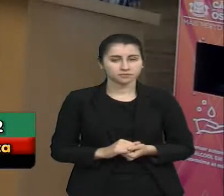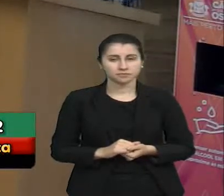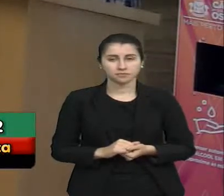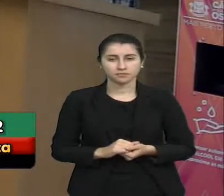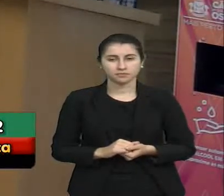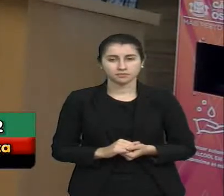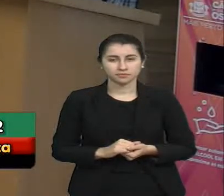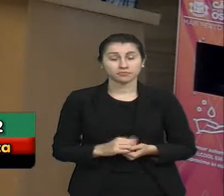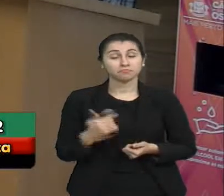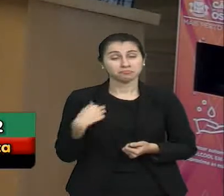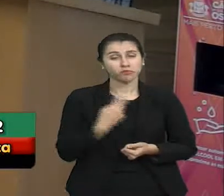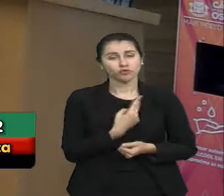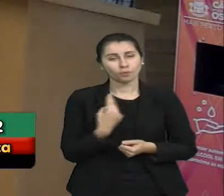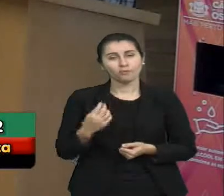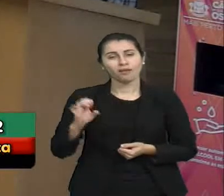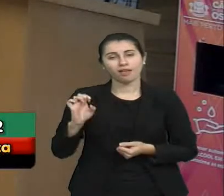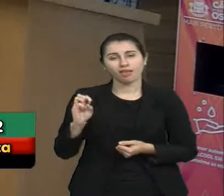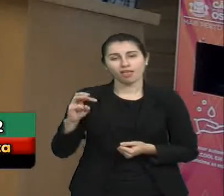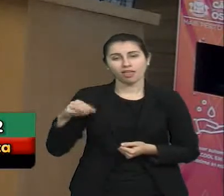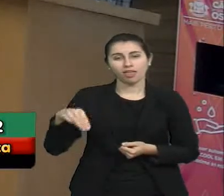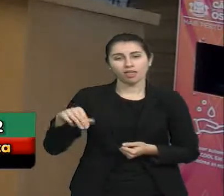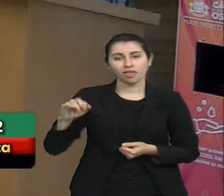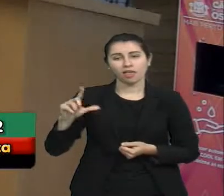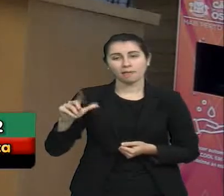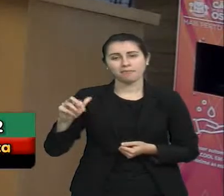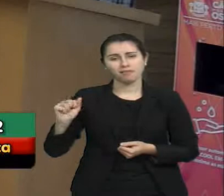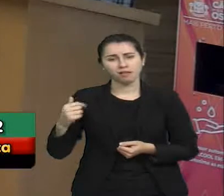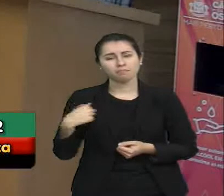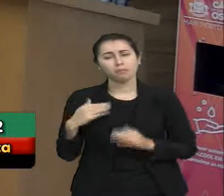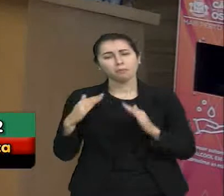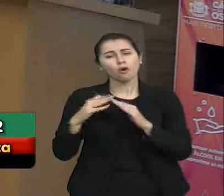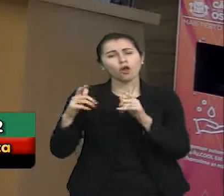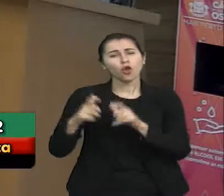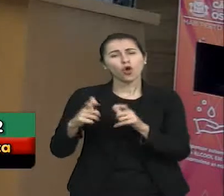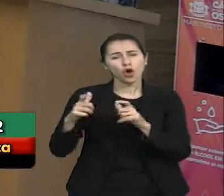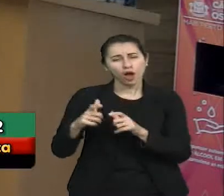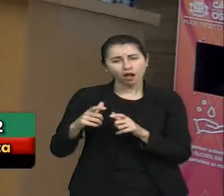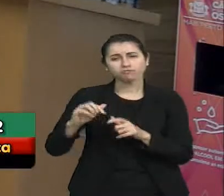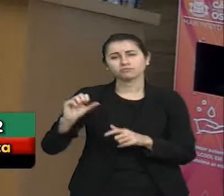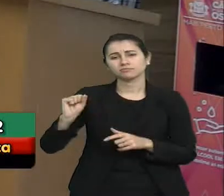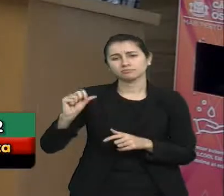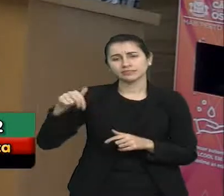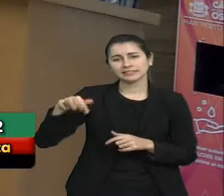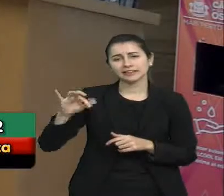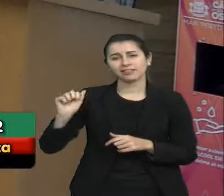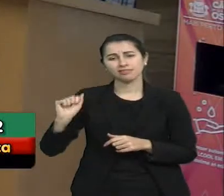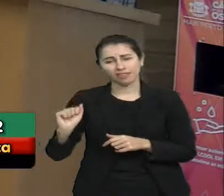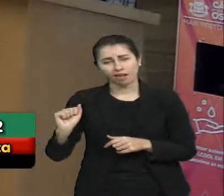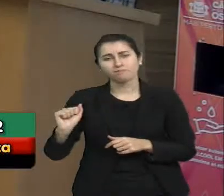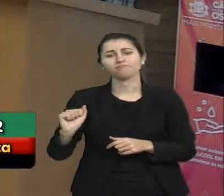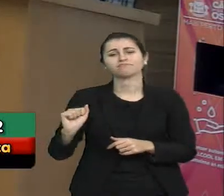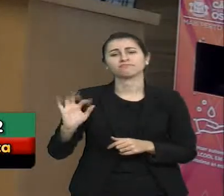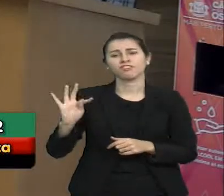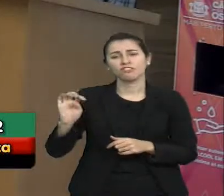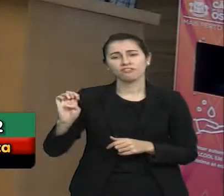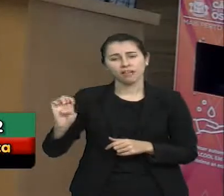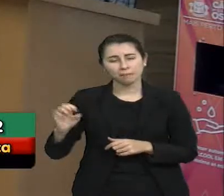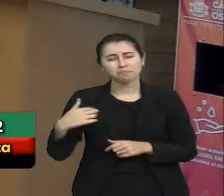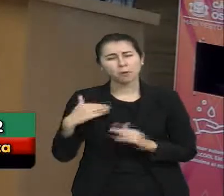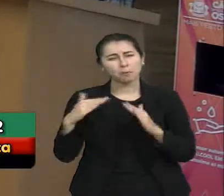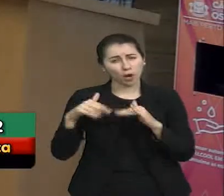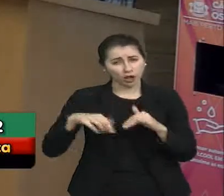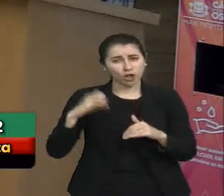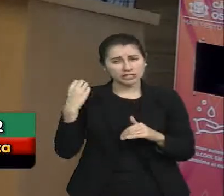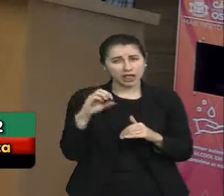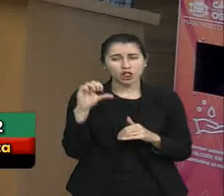Eu sou Emília, eu moro no bairro Santa Fé. Eu estou morando em Osasco há 9 anos, né? E eu moro dentro